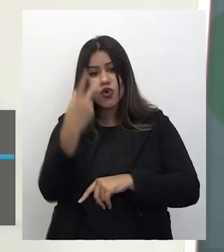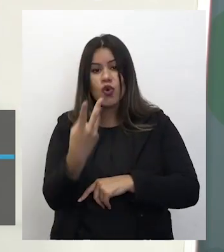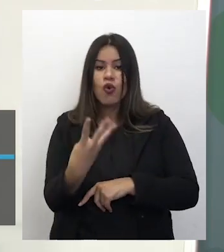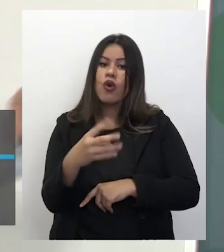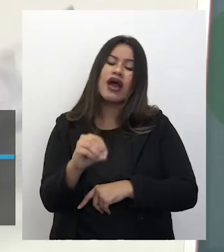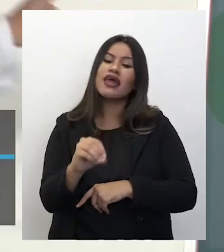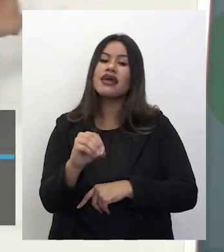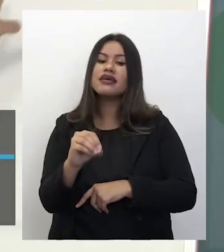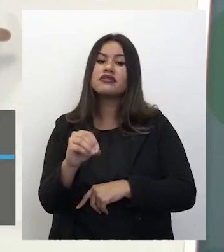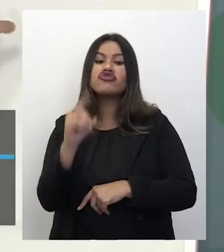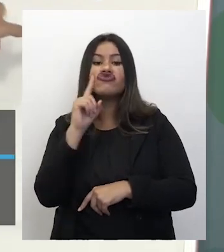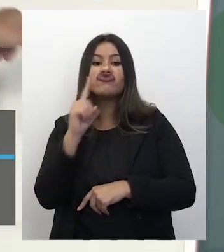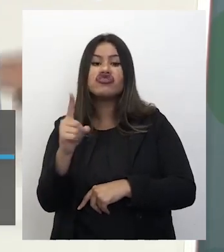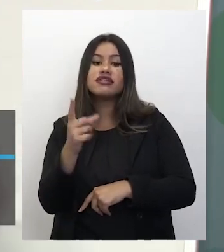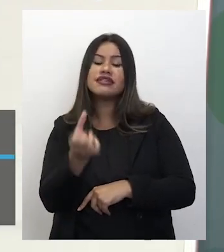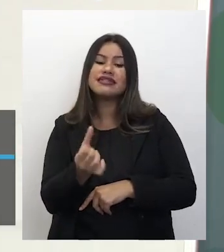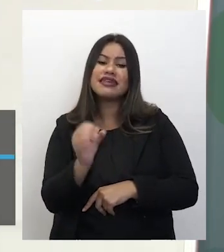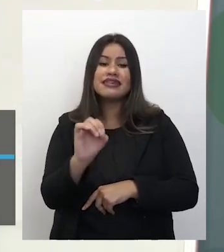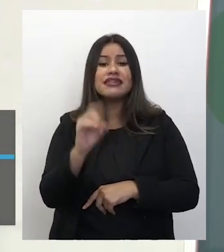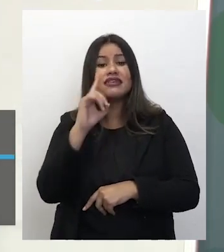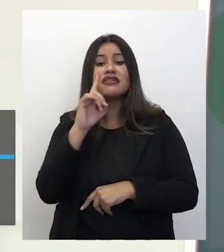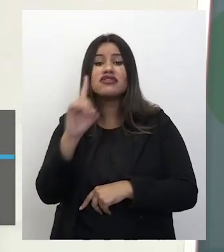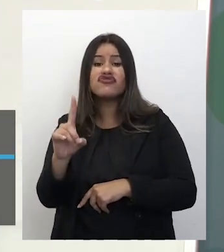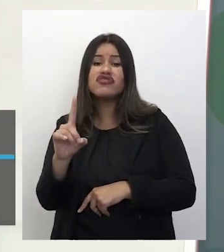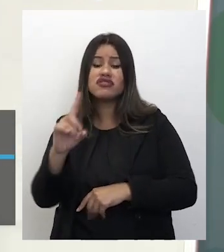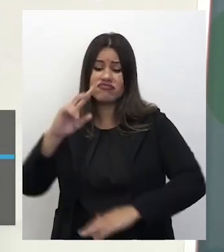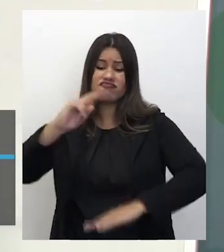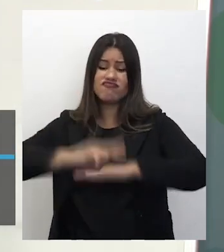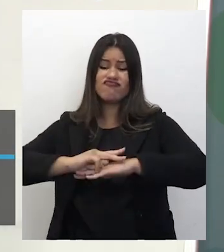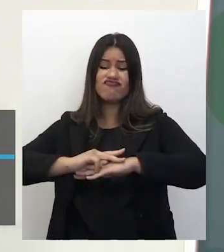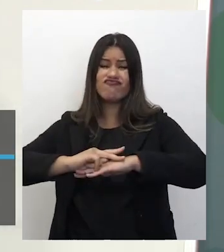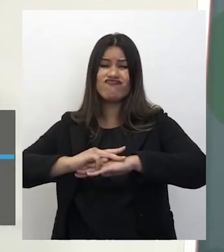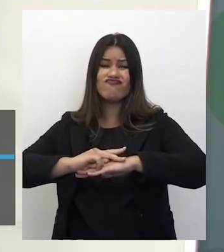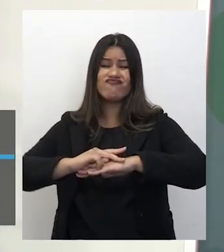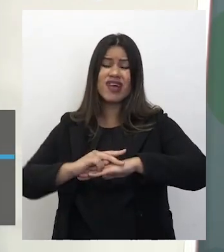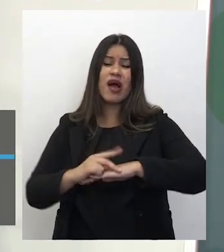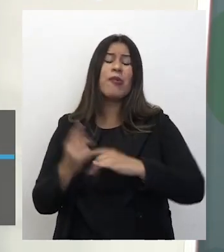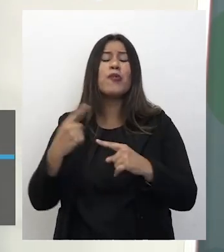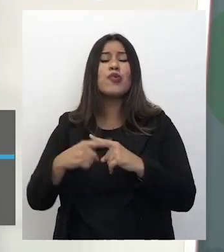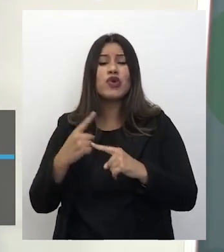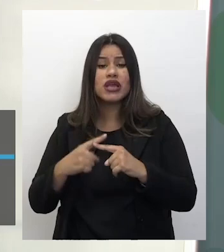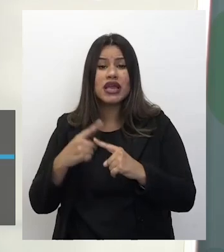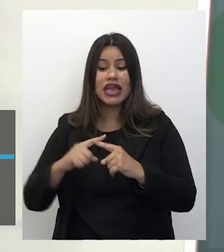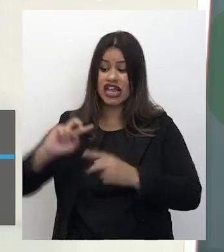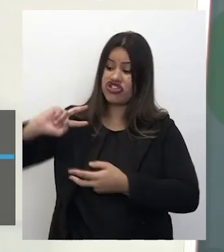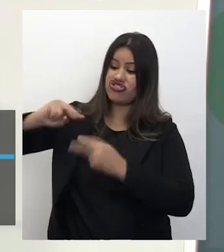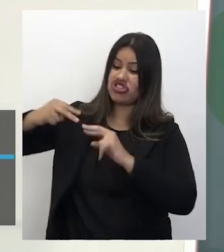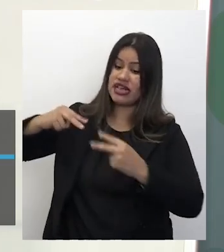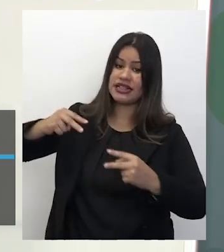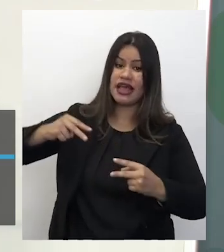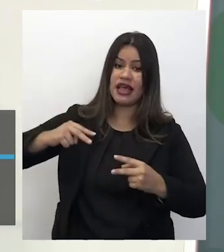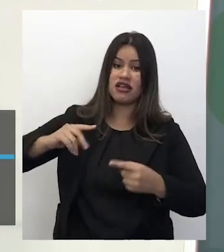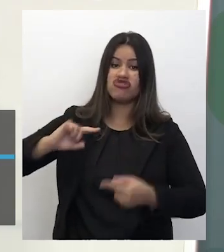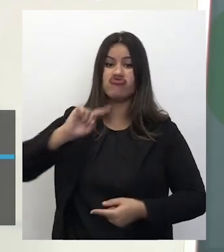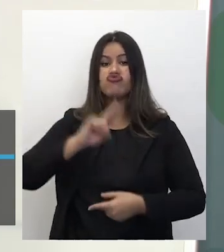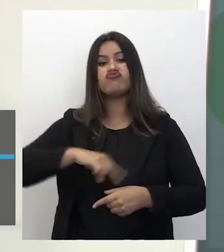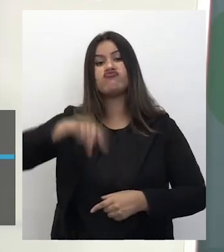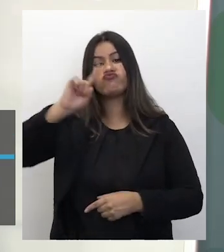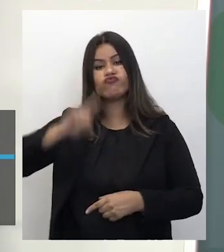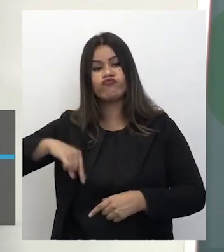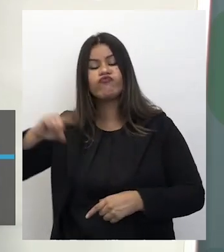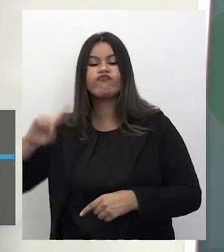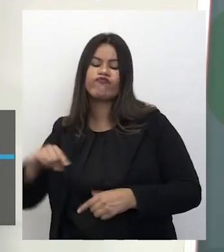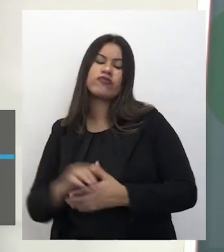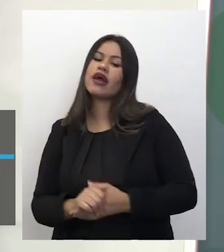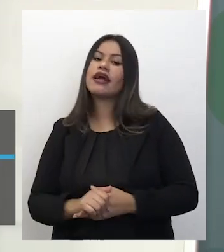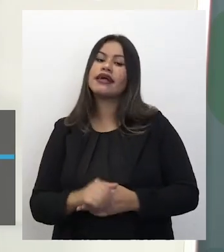quê? Variação genética. Tá? Isso já é comprovado. Tanto o vírus tem variação genética, então o vírus